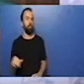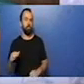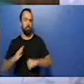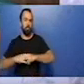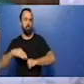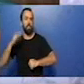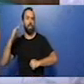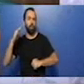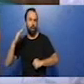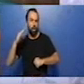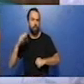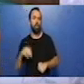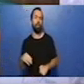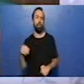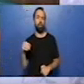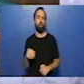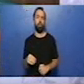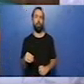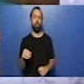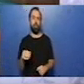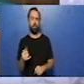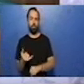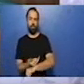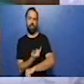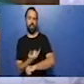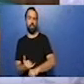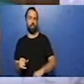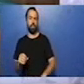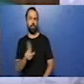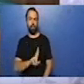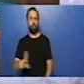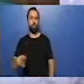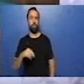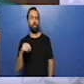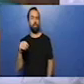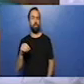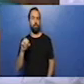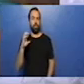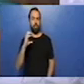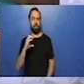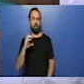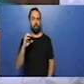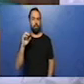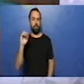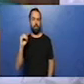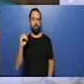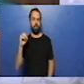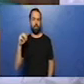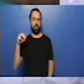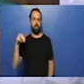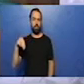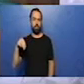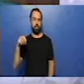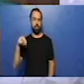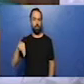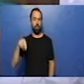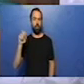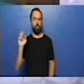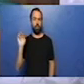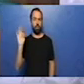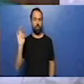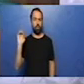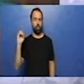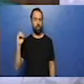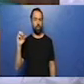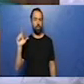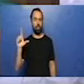um parasita do pernilongo, lançar no meio ambiente para poder criar uma doença nele e matar e diminuir a população de pernilongos.